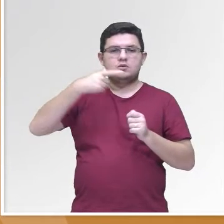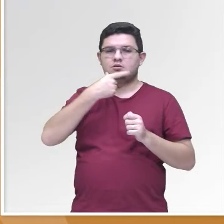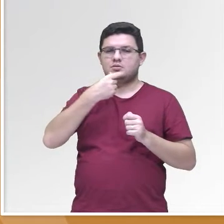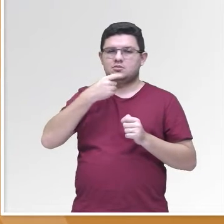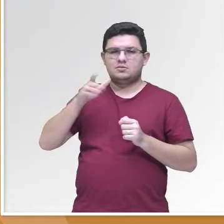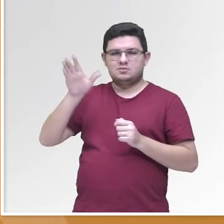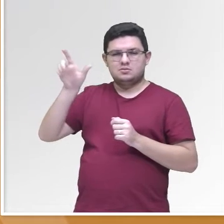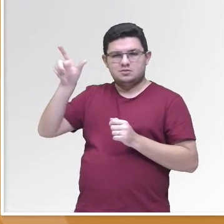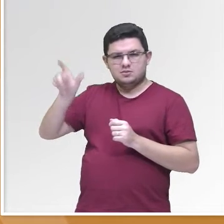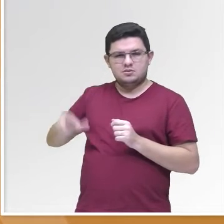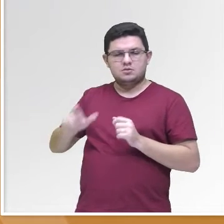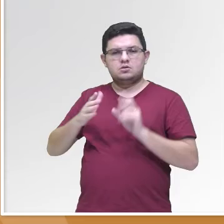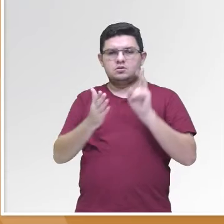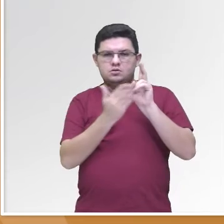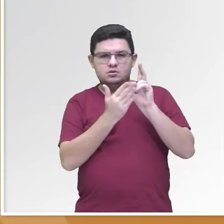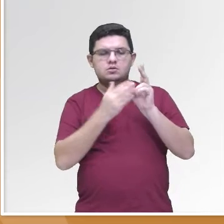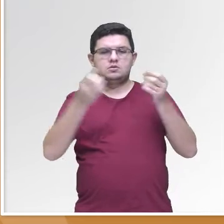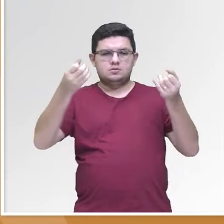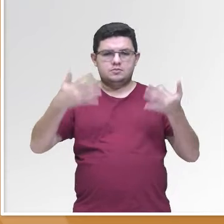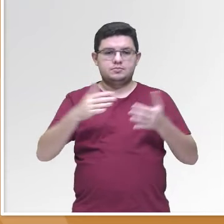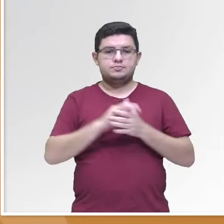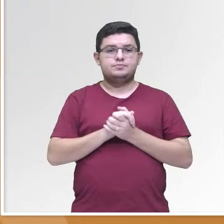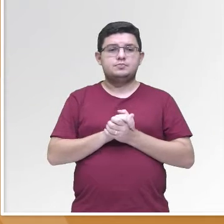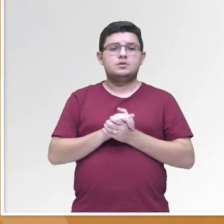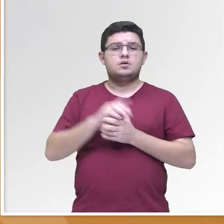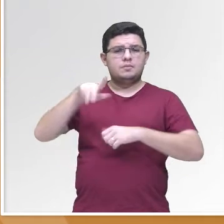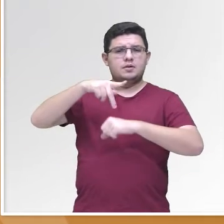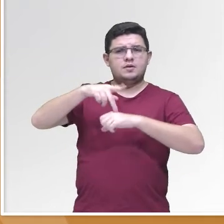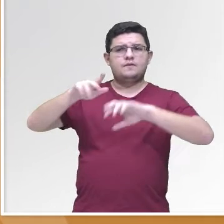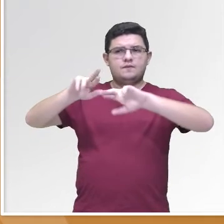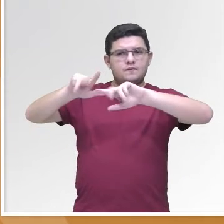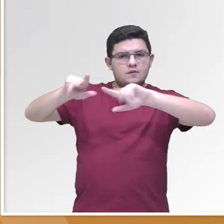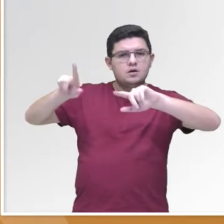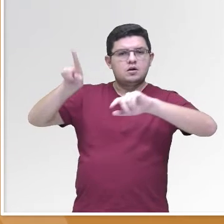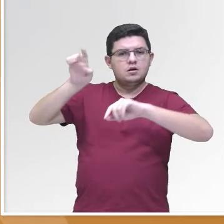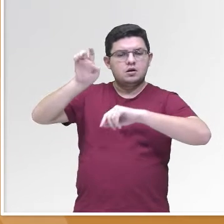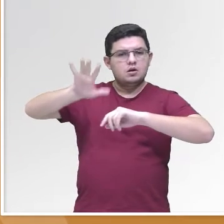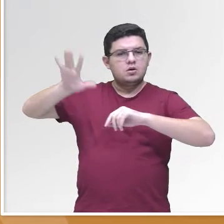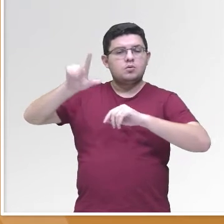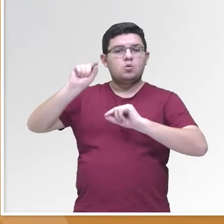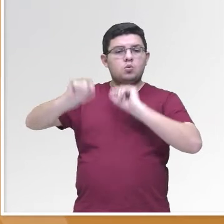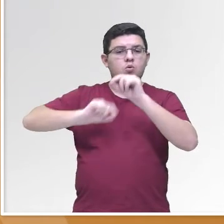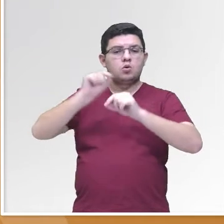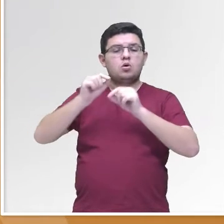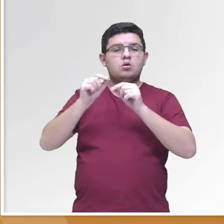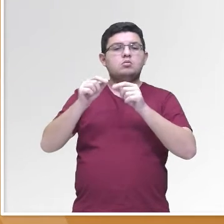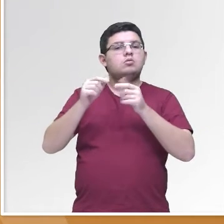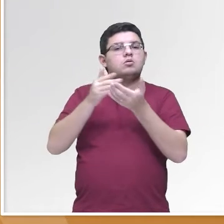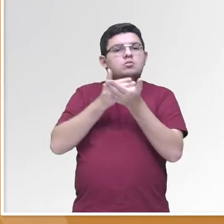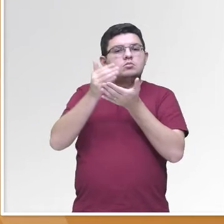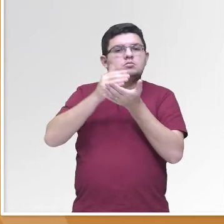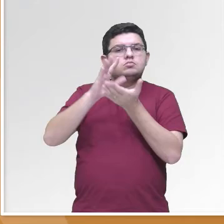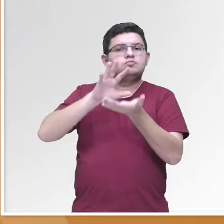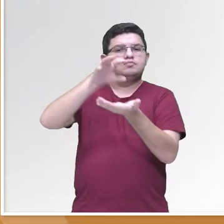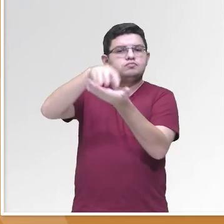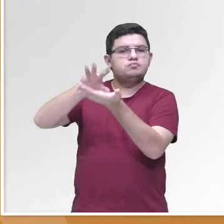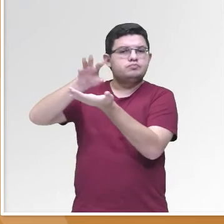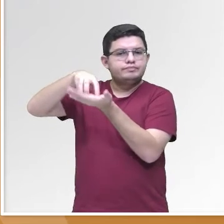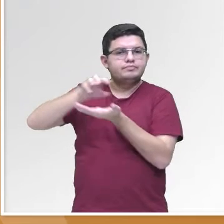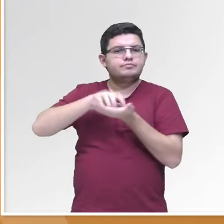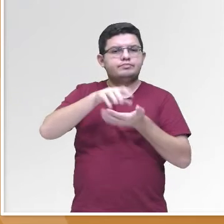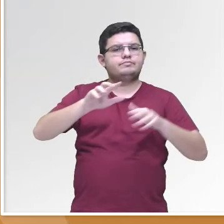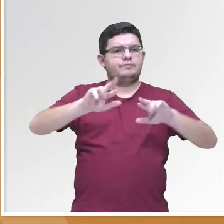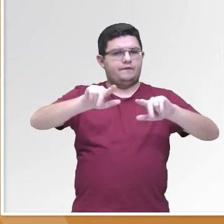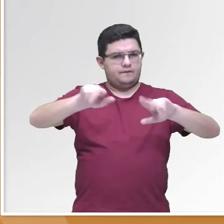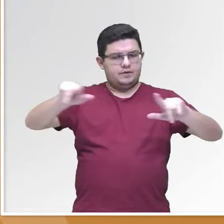europeias como Portugal, Espanha, Holanda, França e Inglaterra expandiram seus domínios territoriais e fundaram colônias